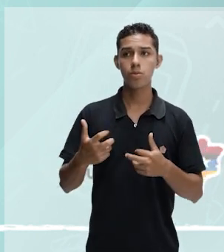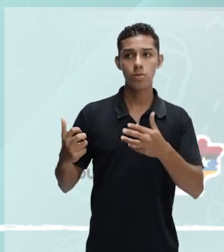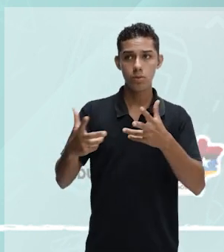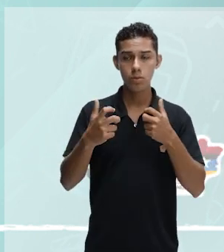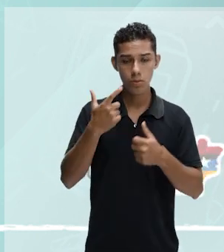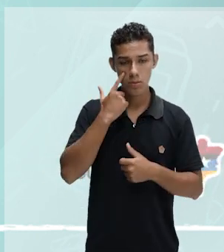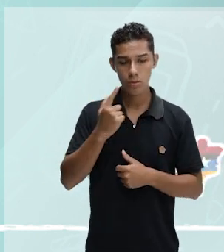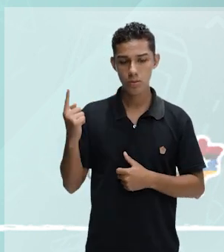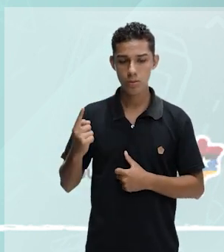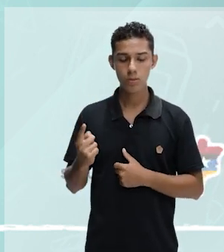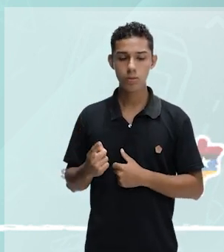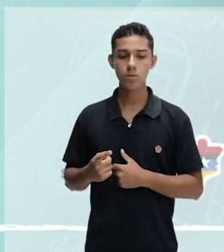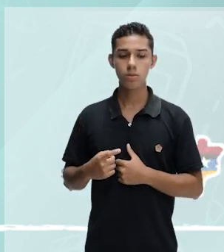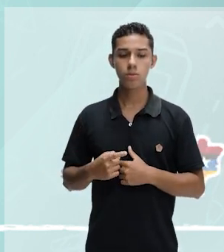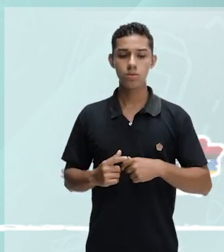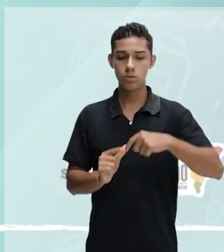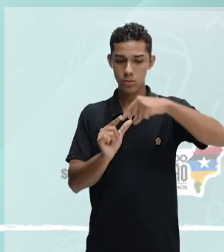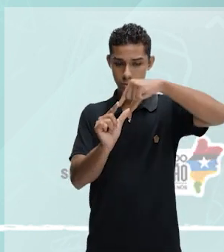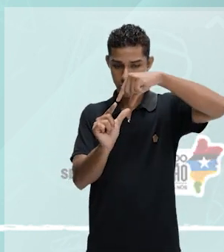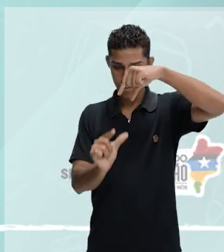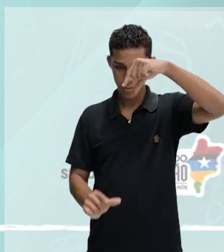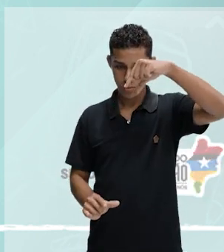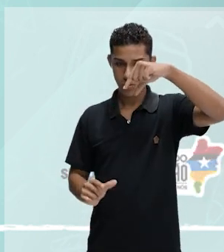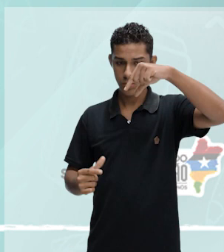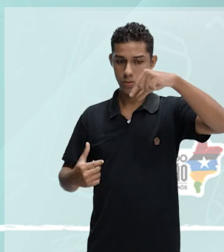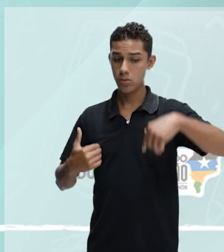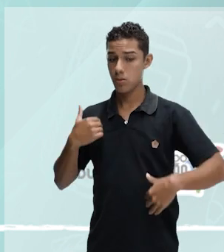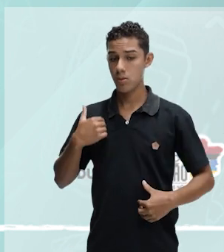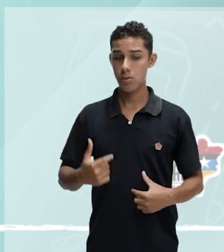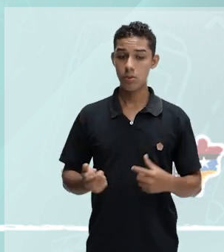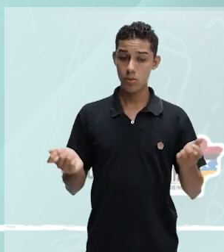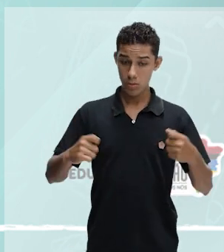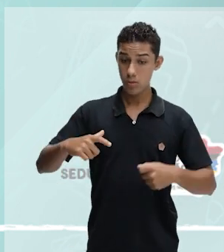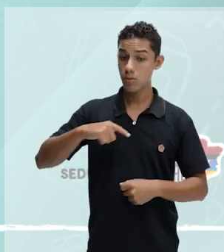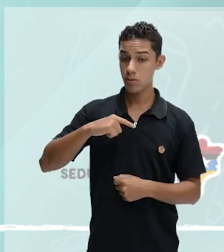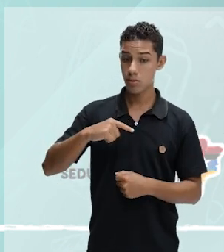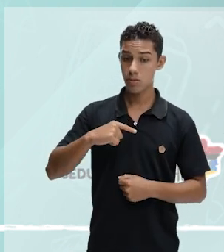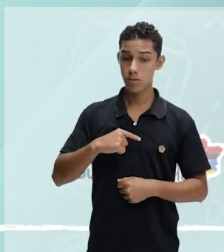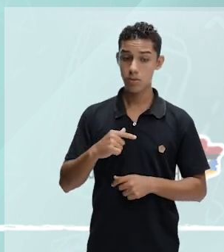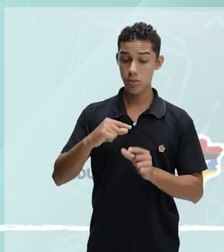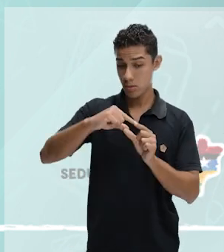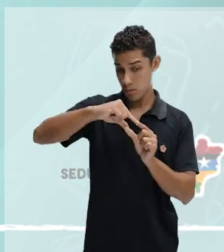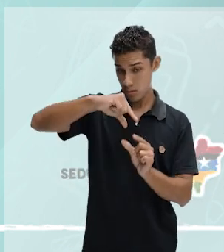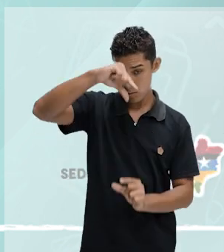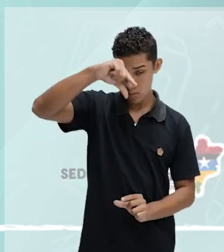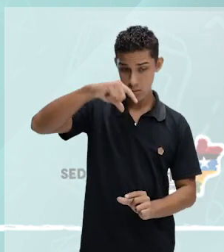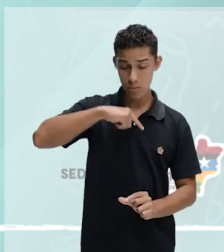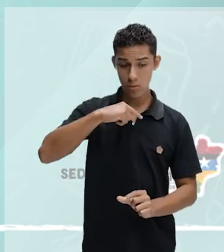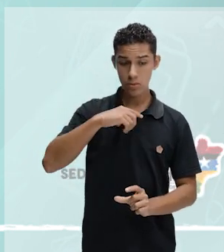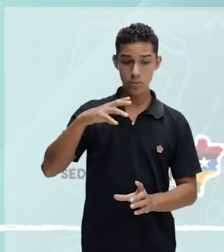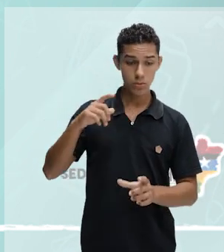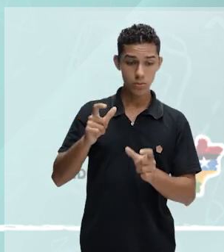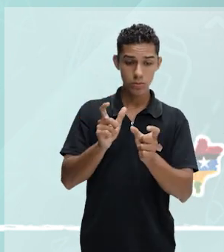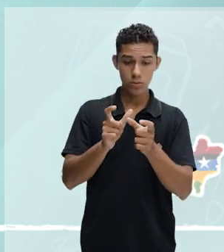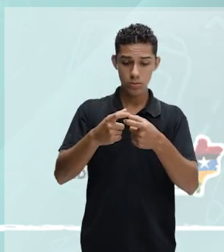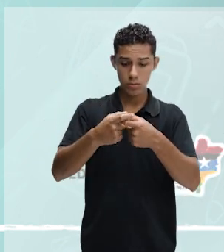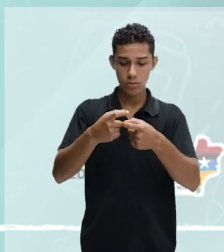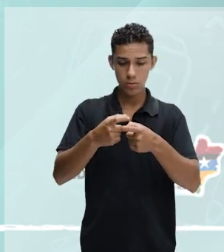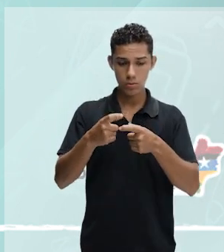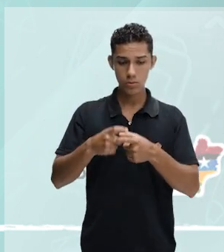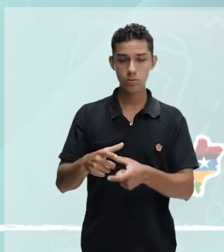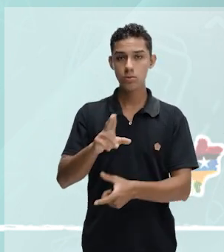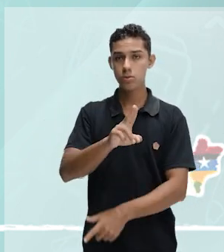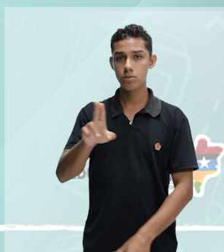ó, uma imagem da coluna vertebral. Nós temos as vértebras. Entre as vértebras, nós temos o quê? Os